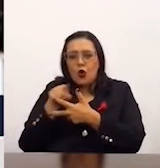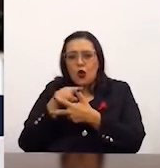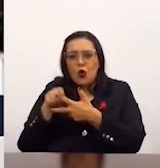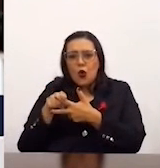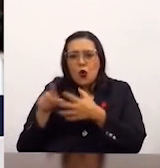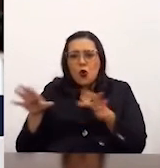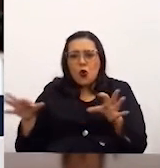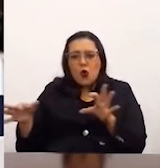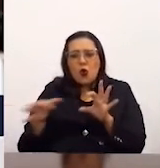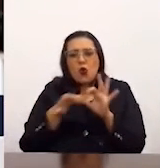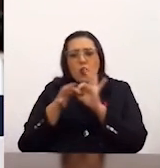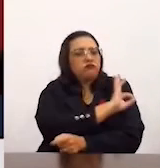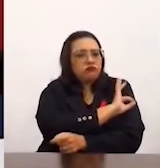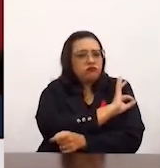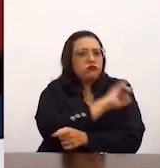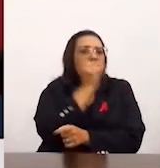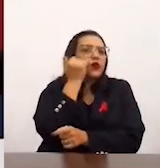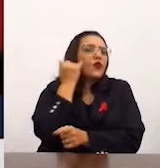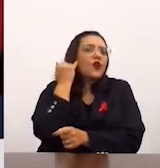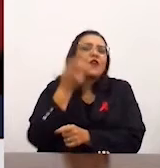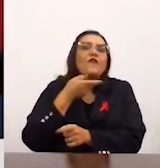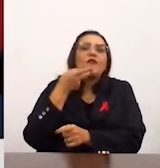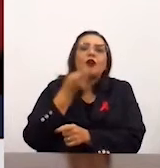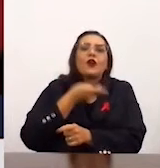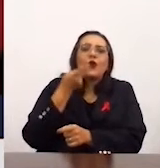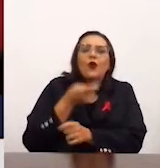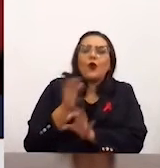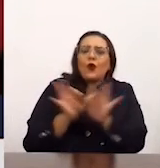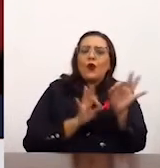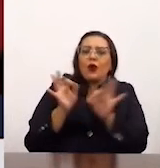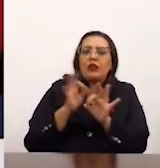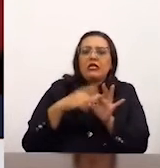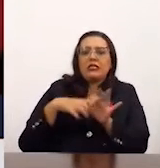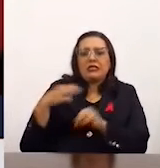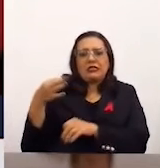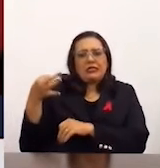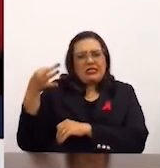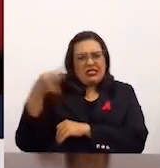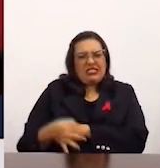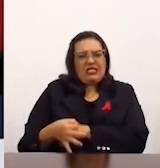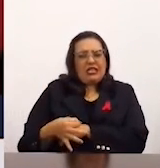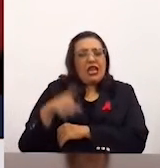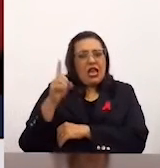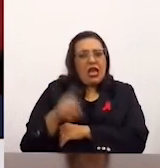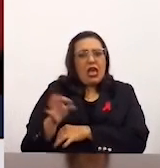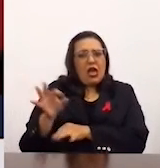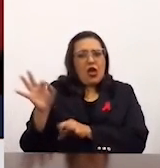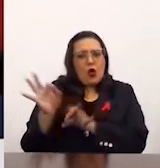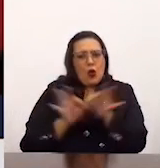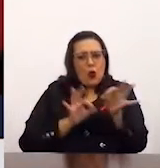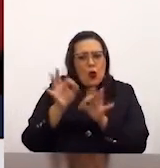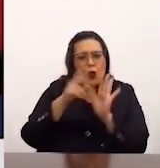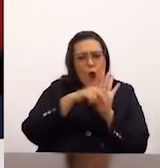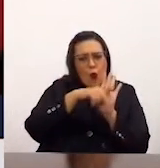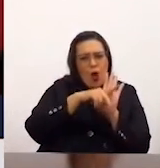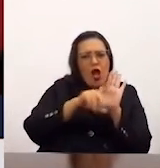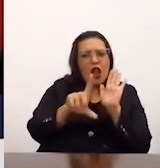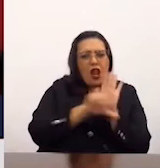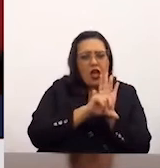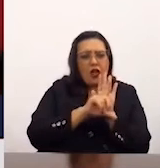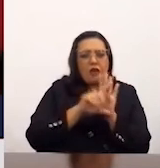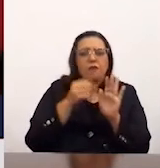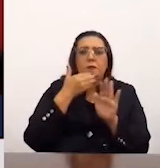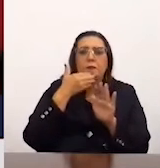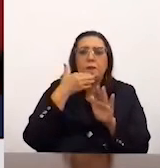dessa forma que a cidade cresce. Eu tenho certeza que esse projeto de lei vai ser um projeto de lei que vem para